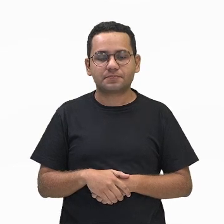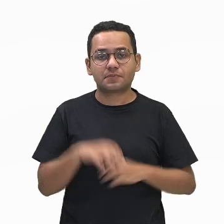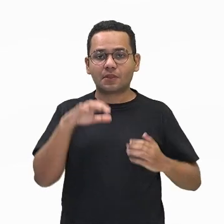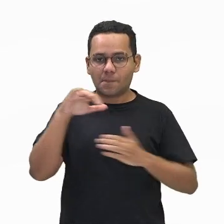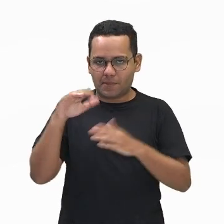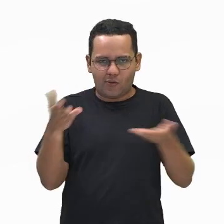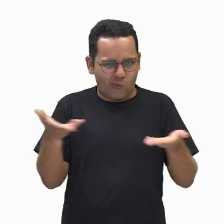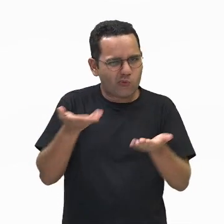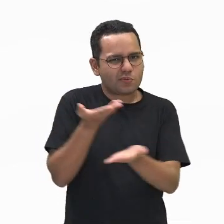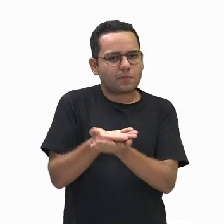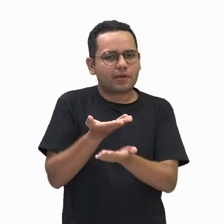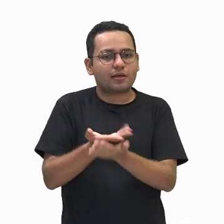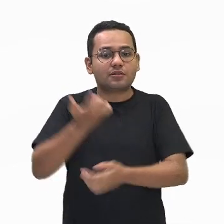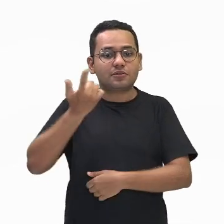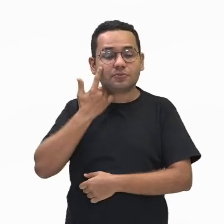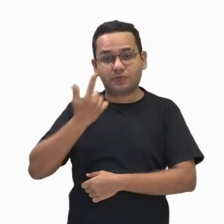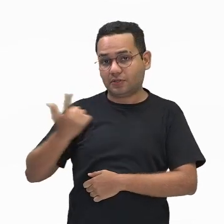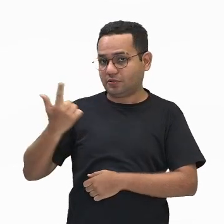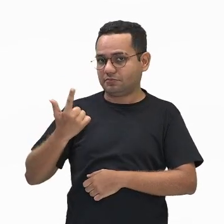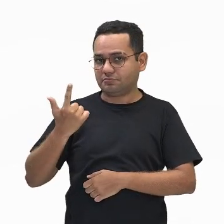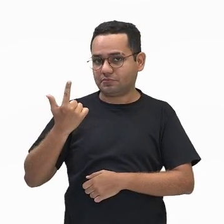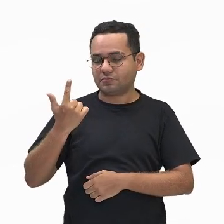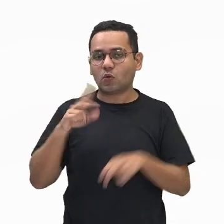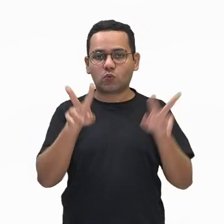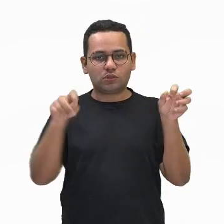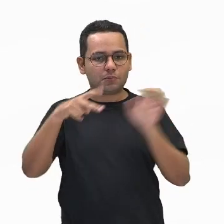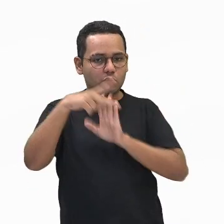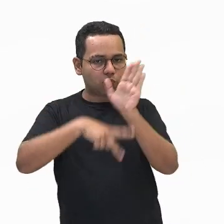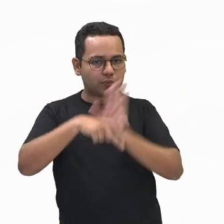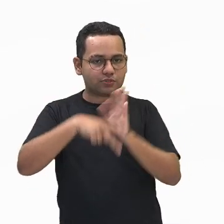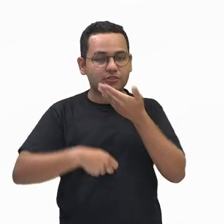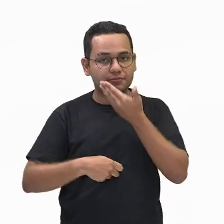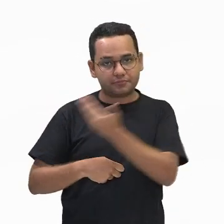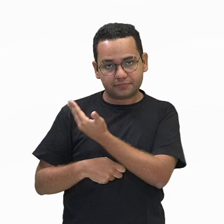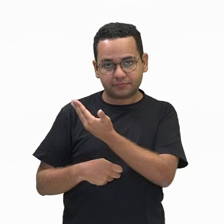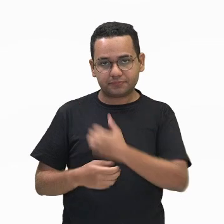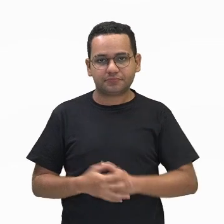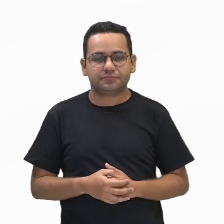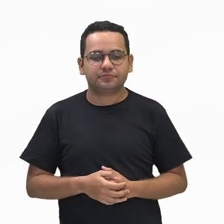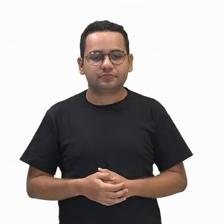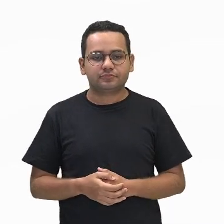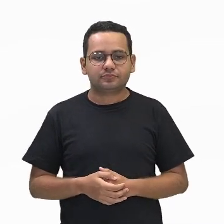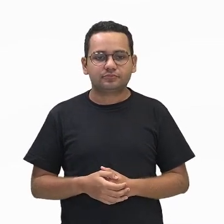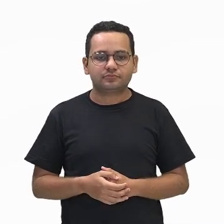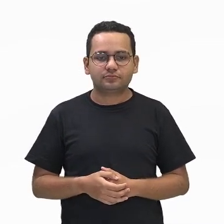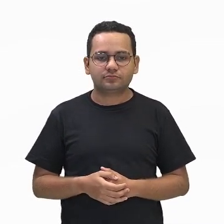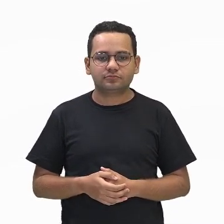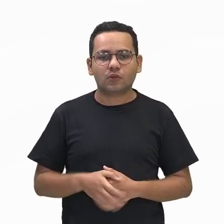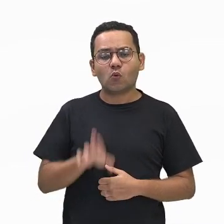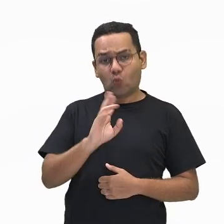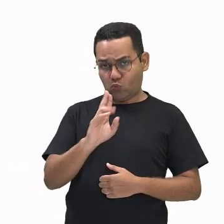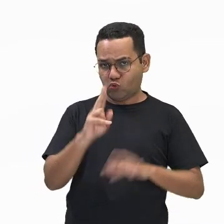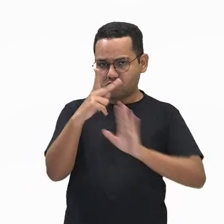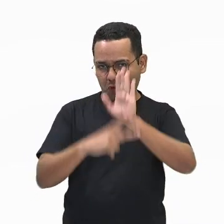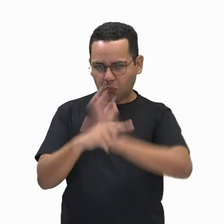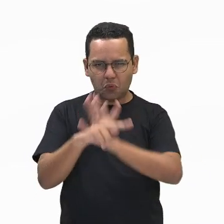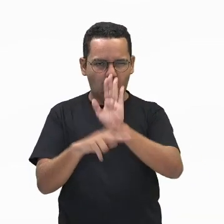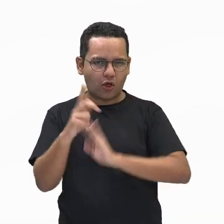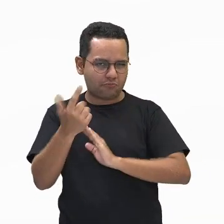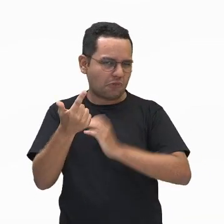nosso tema do projeto é Construindo a sua identidade. E o nome do projeto